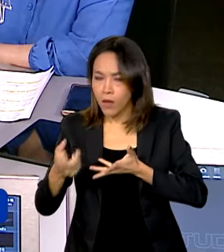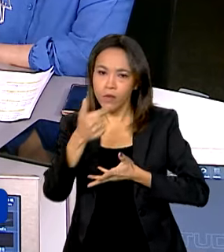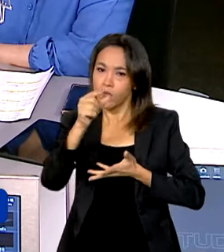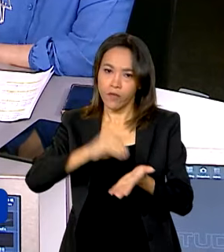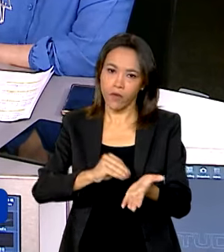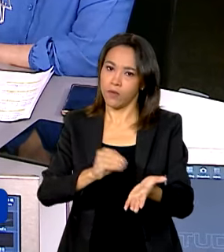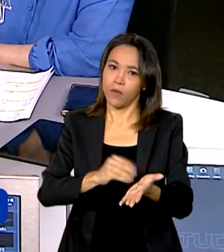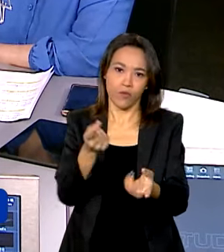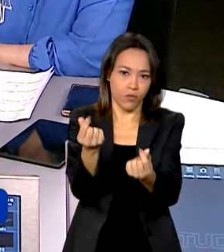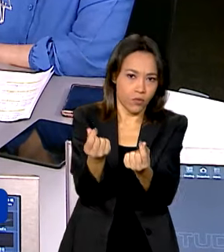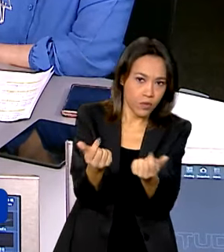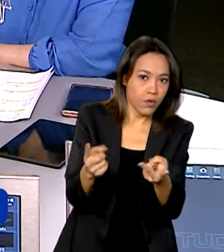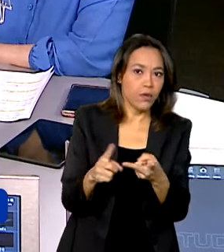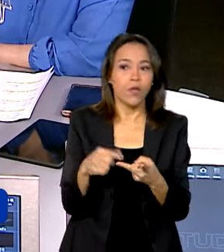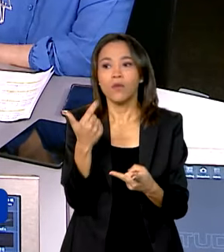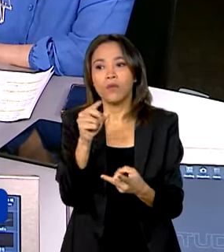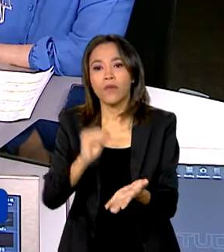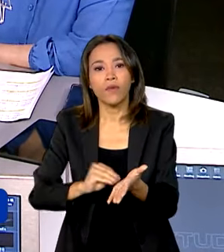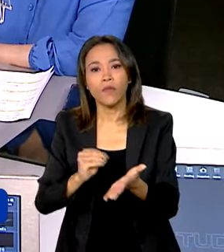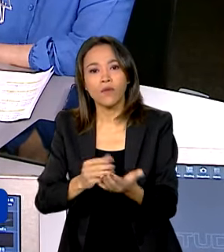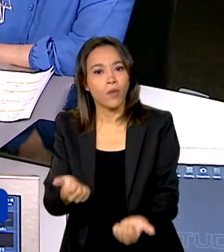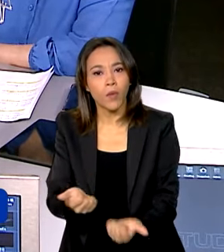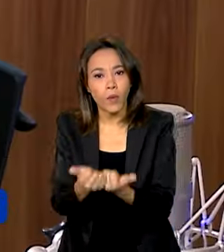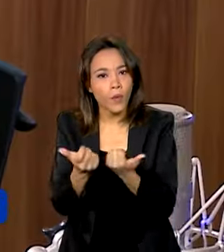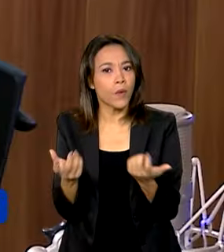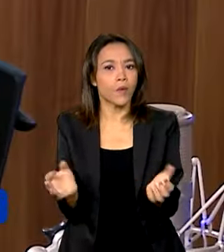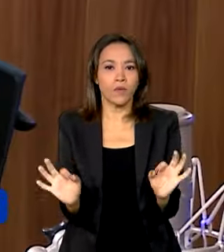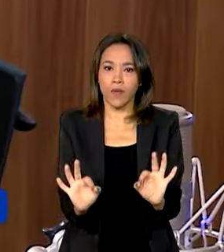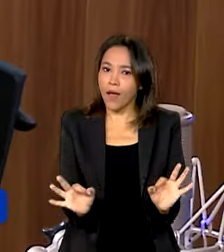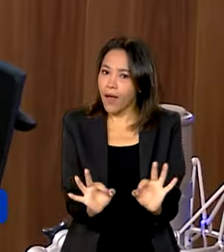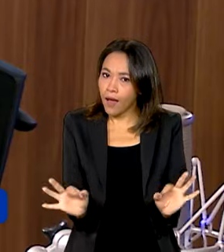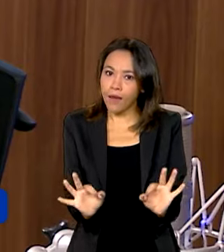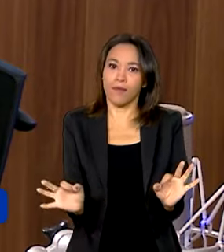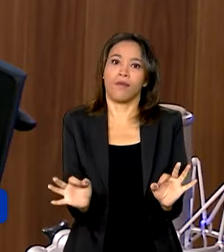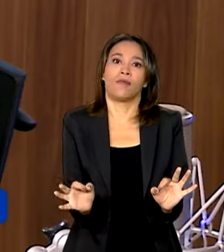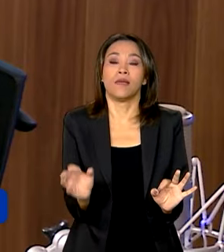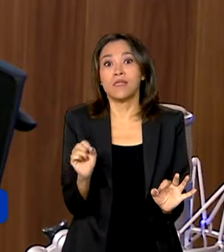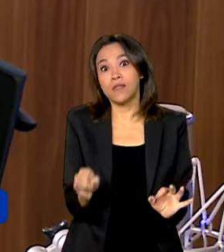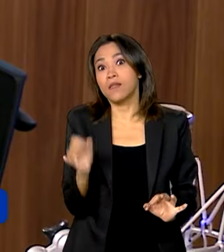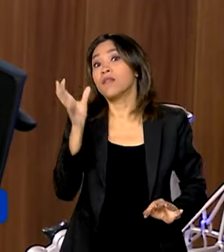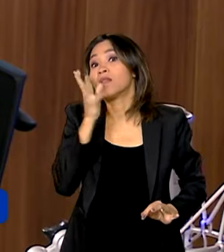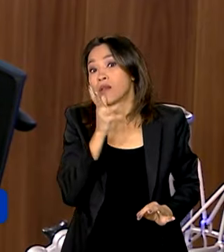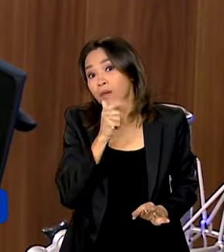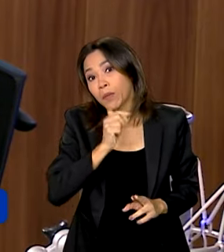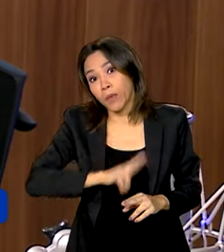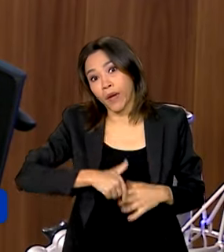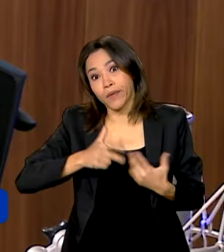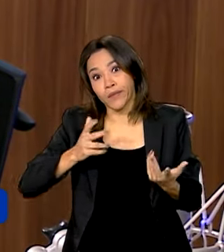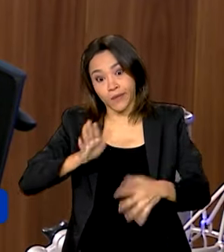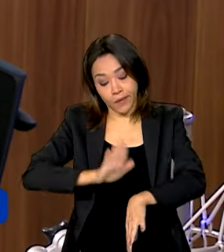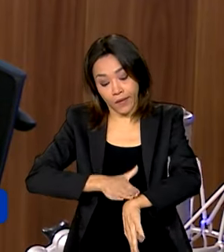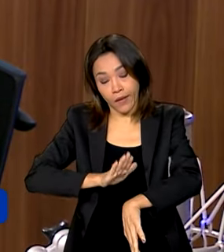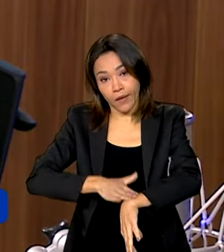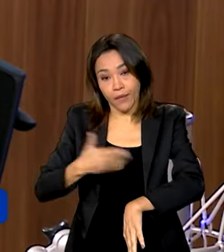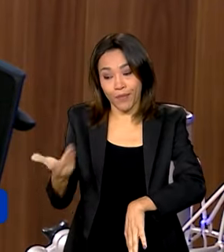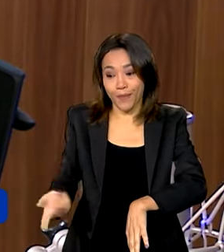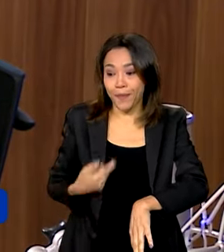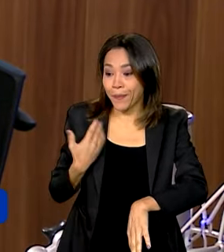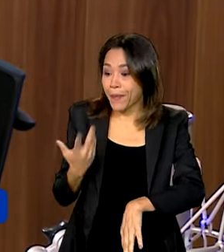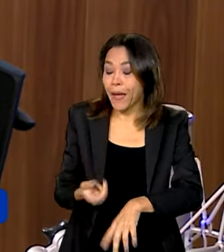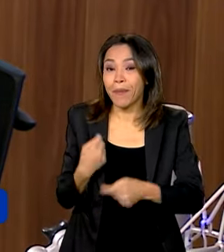assistência se há alguma demora às vezes um Delei em relação ao tempo né requer muita